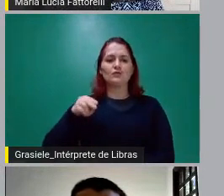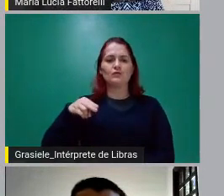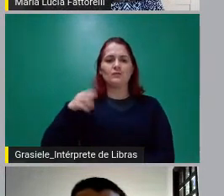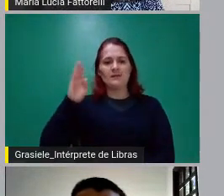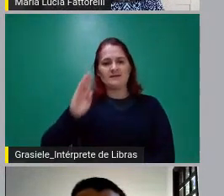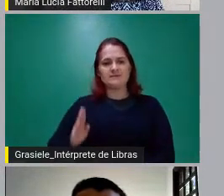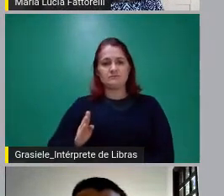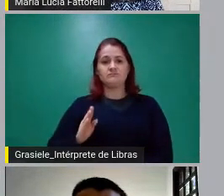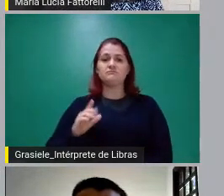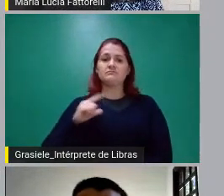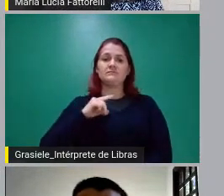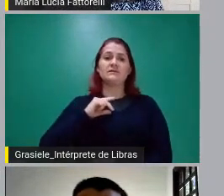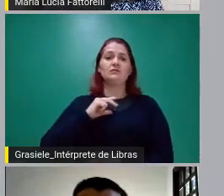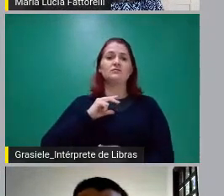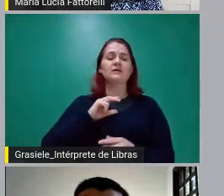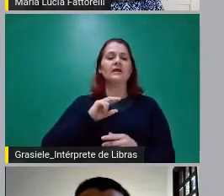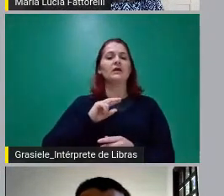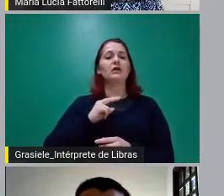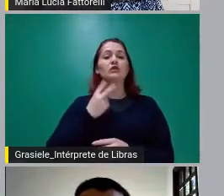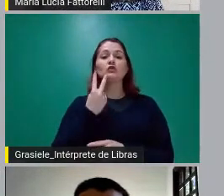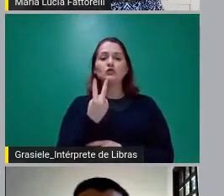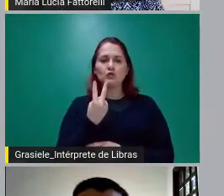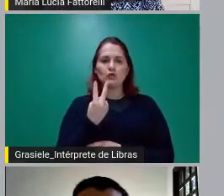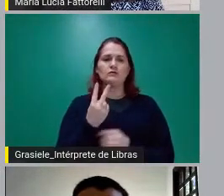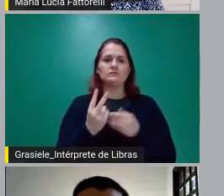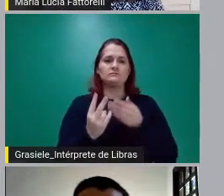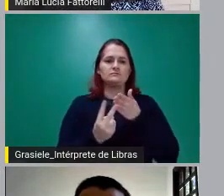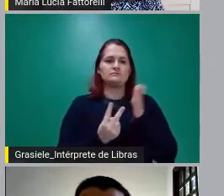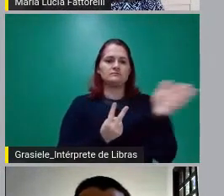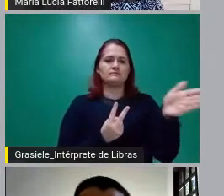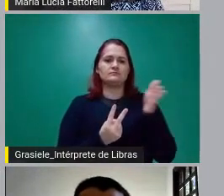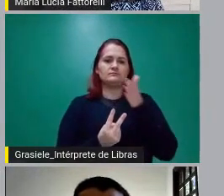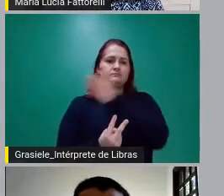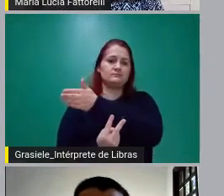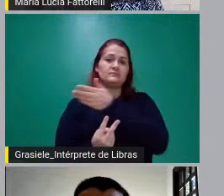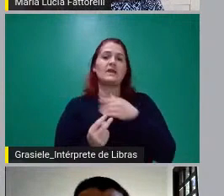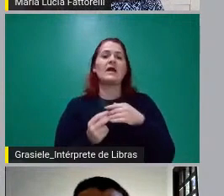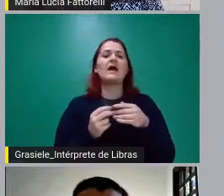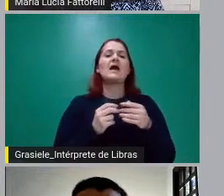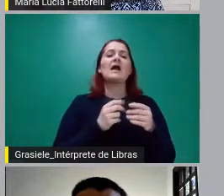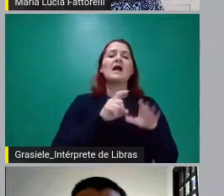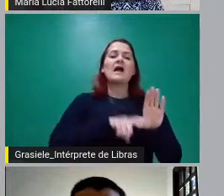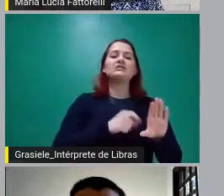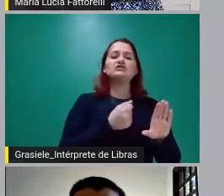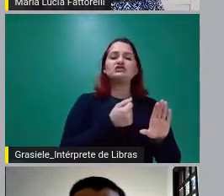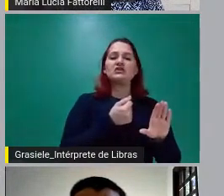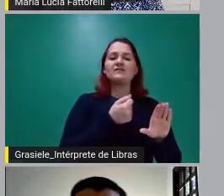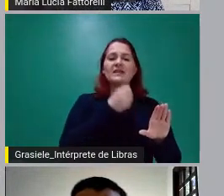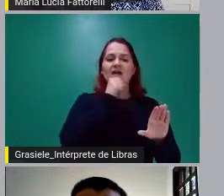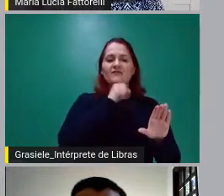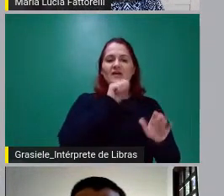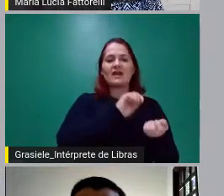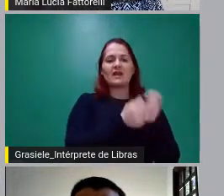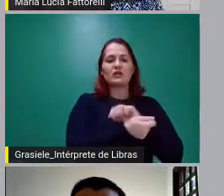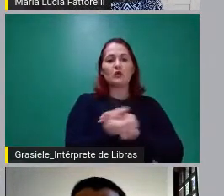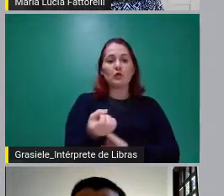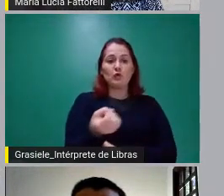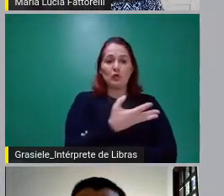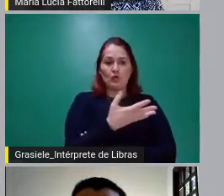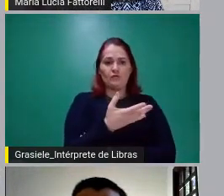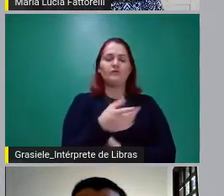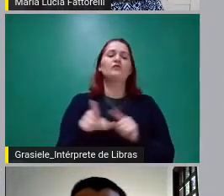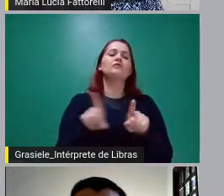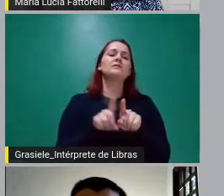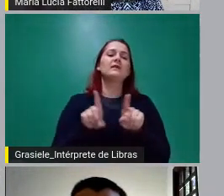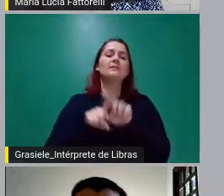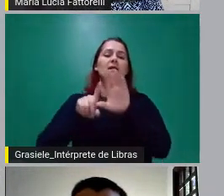duplo movimento, uma troca de dívida externa velha por nova e também uma troca de dívida externa por dívida interna. Então, ao mesmo tempo